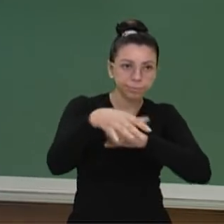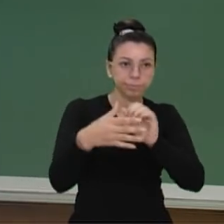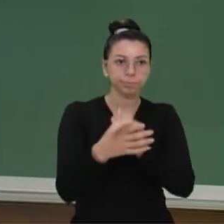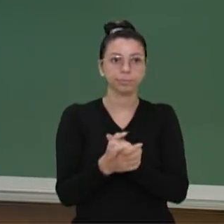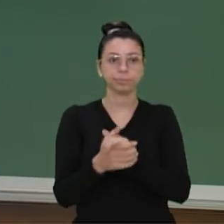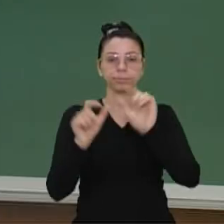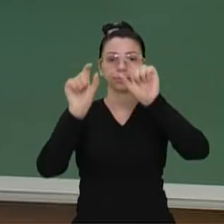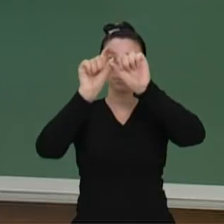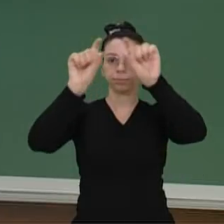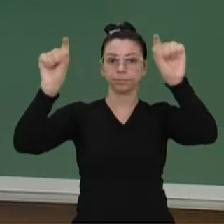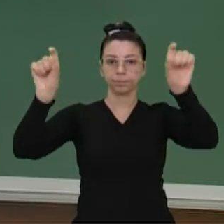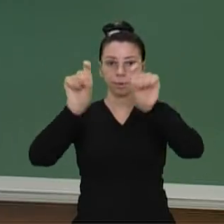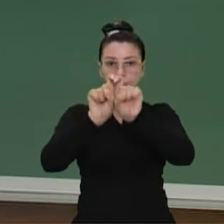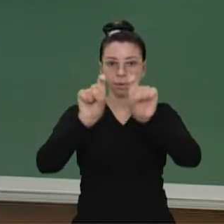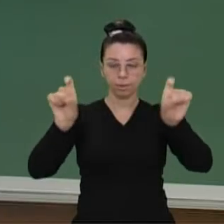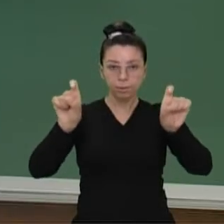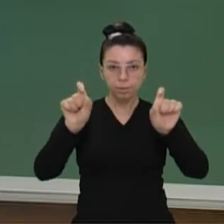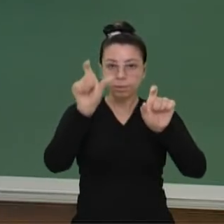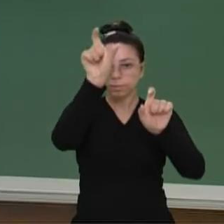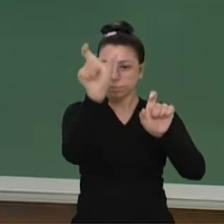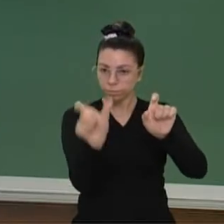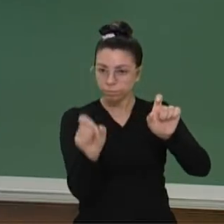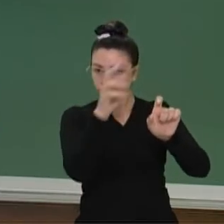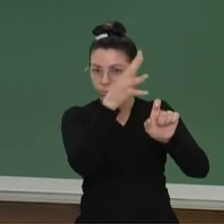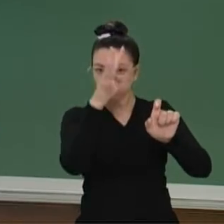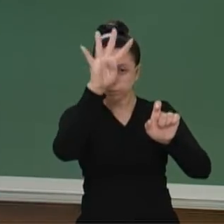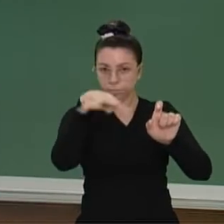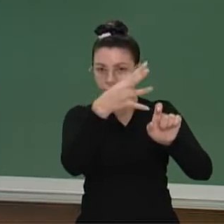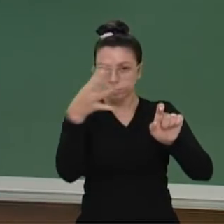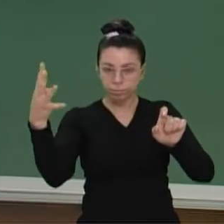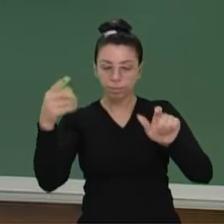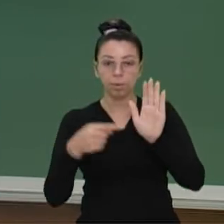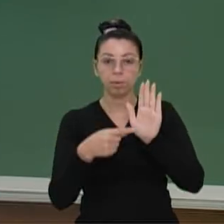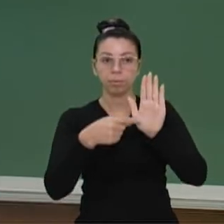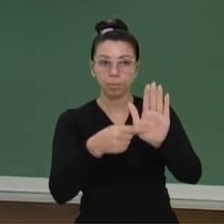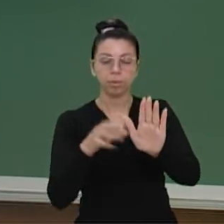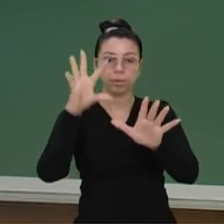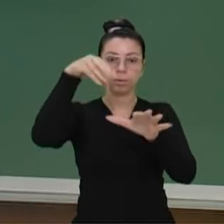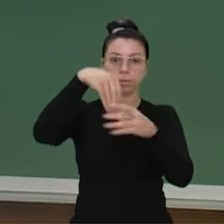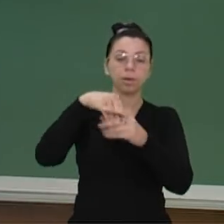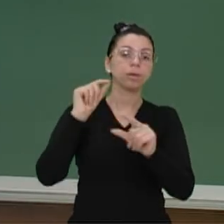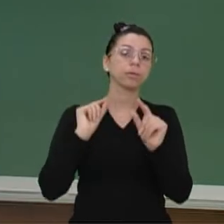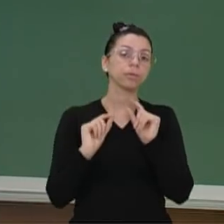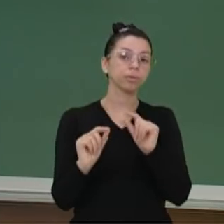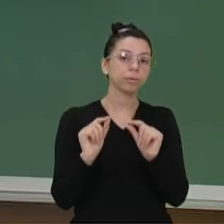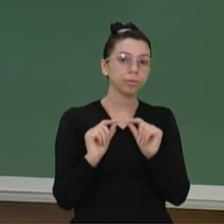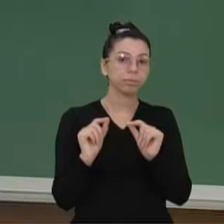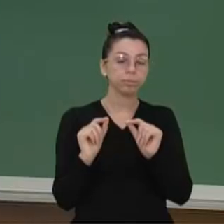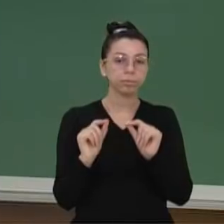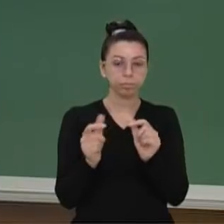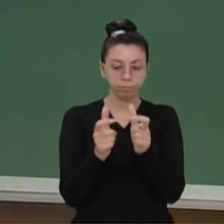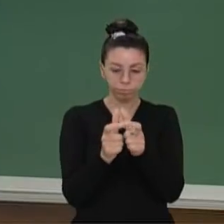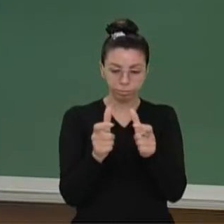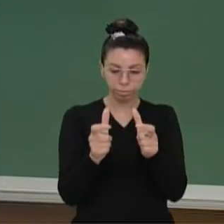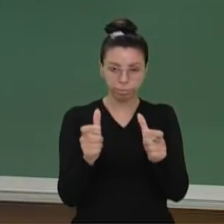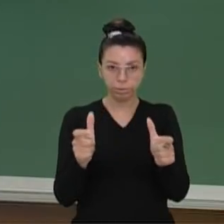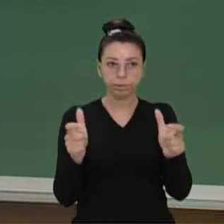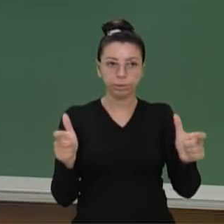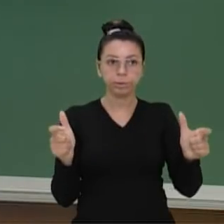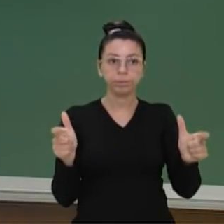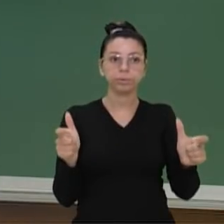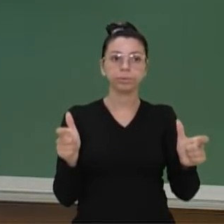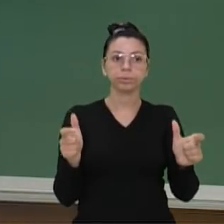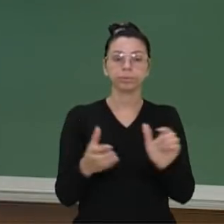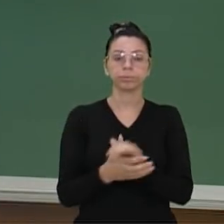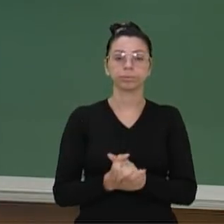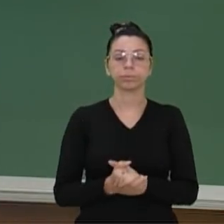tabela. Então, essa tabela mostra, dentro da perspectiva desse aumento, que a gente vai trabalhar